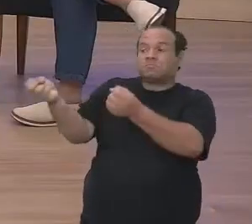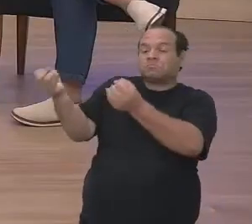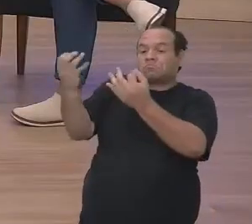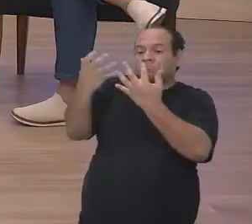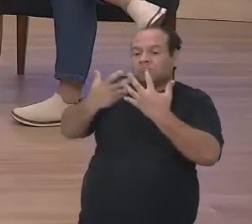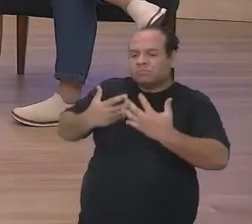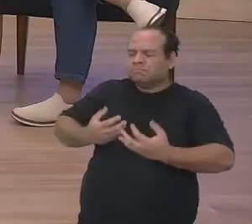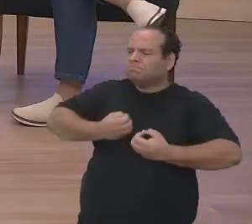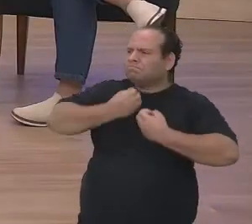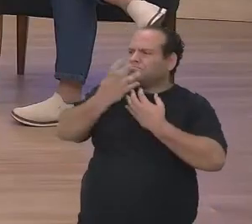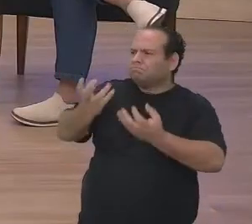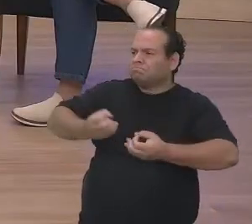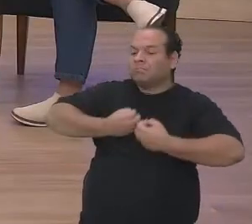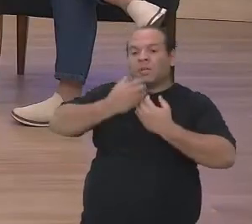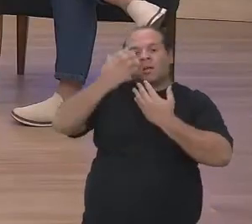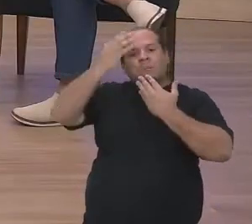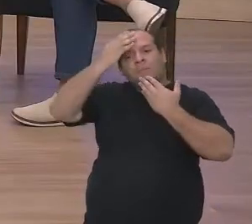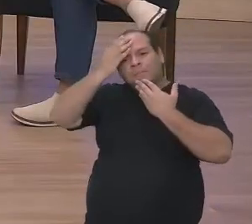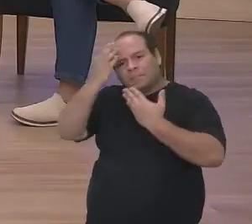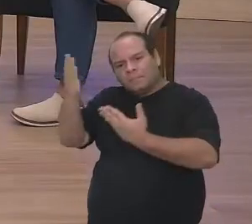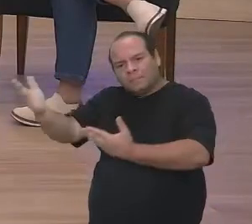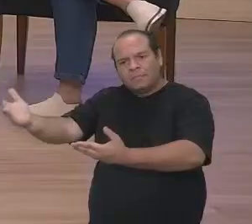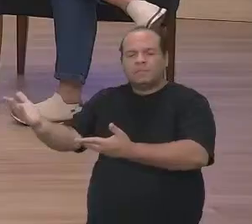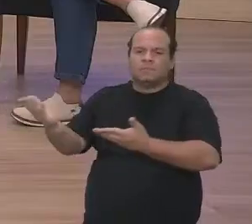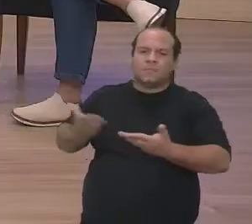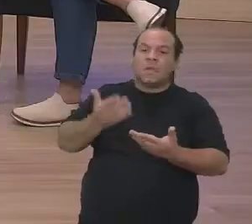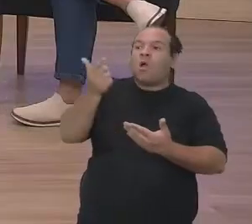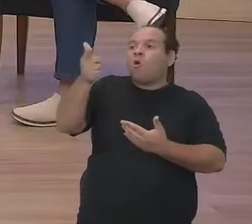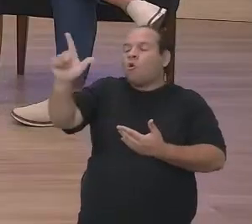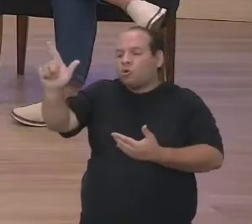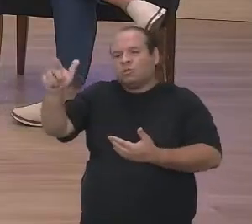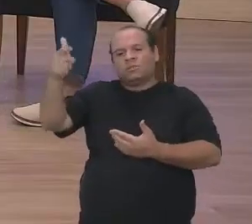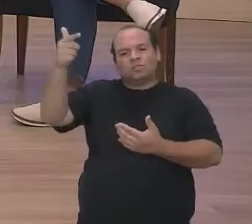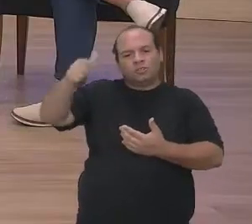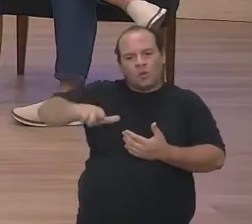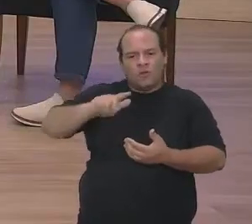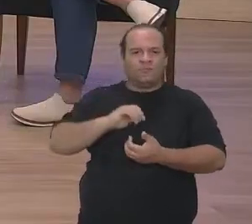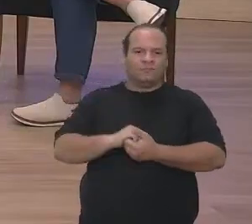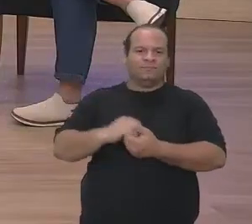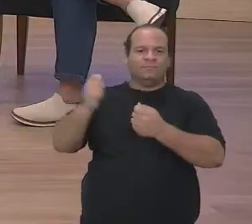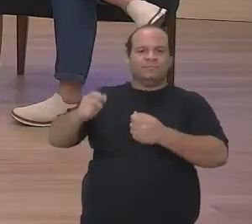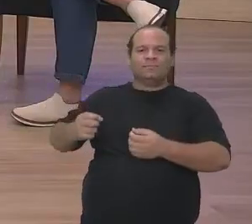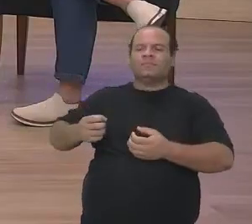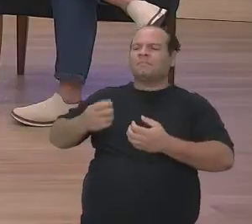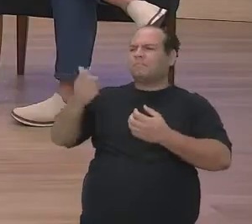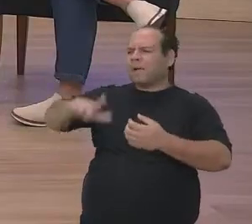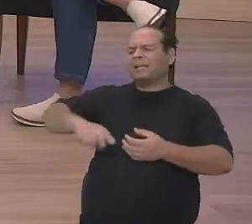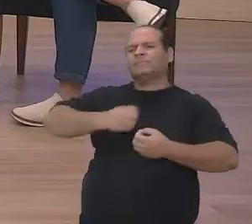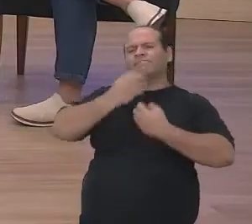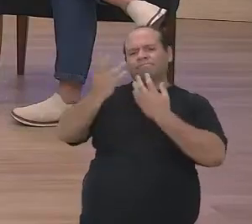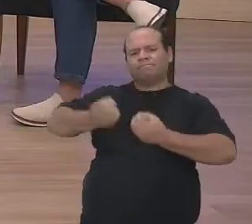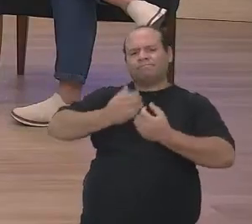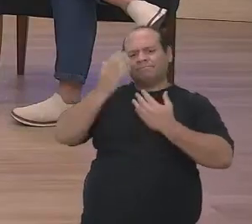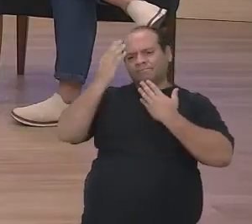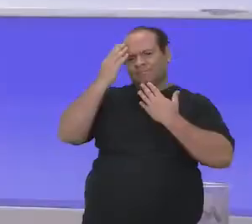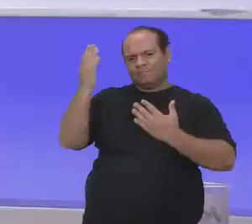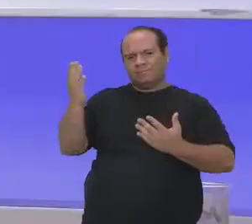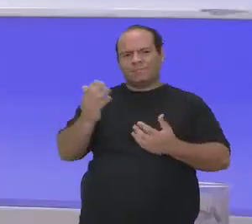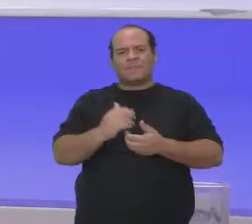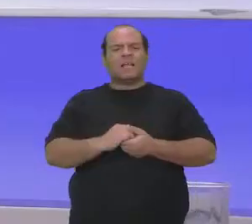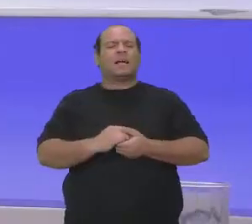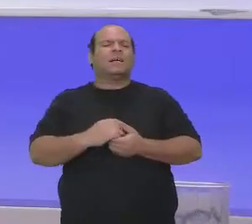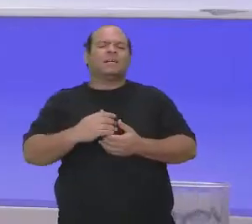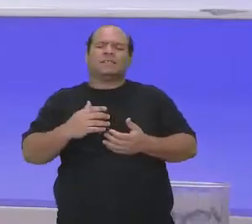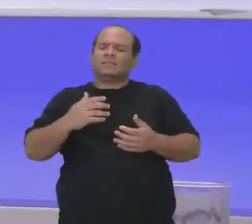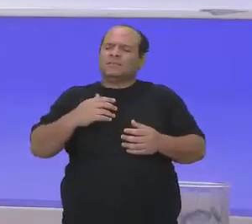esclarecer aqui hoje, tá certo? Seja bem-vindo. Quem sabe uma próxima também, né? Para trazer mais informações. Claro, nossa,